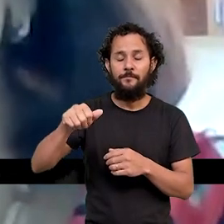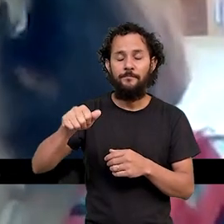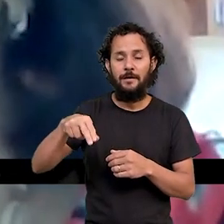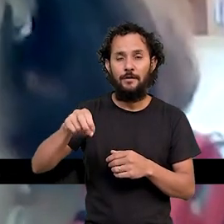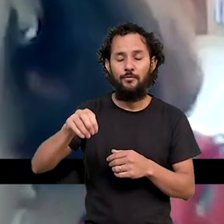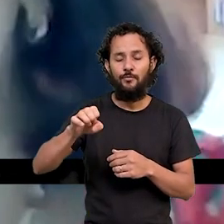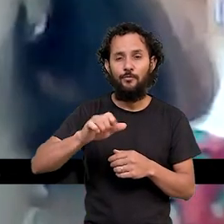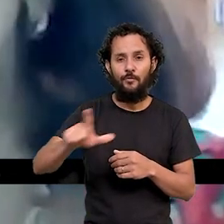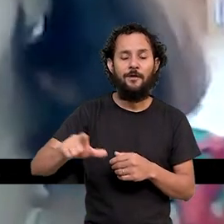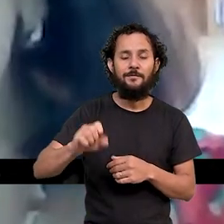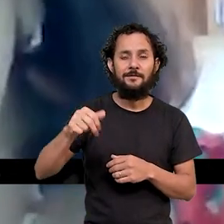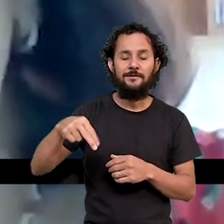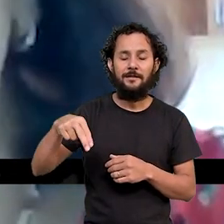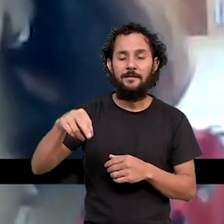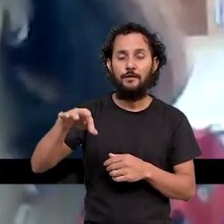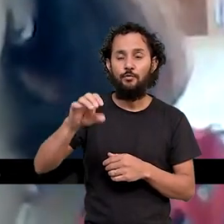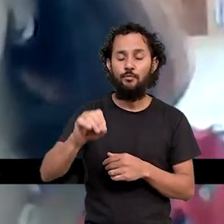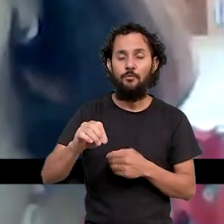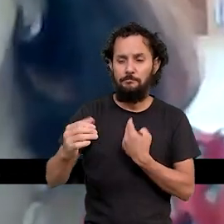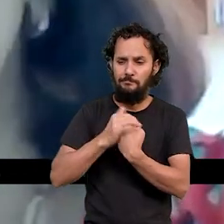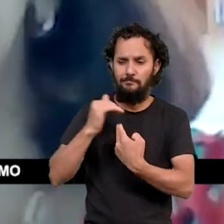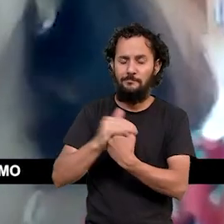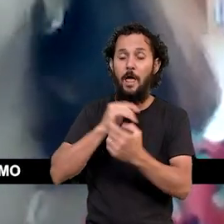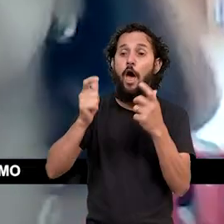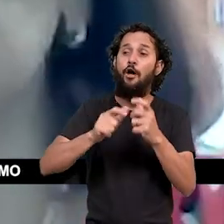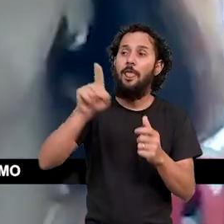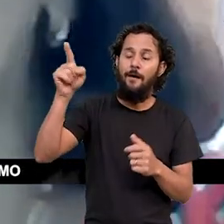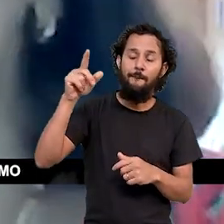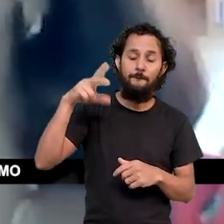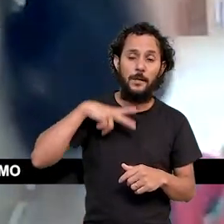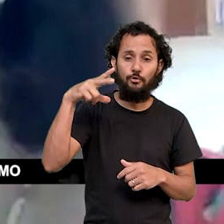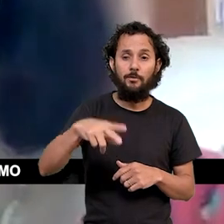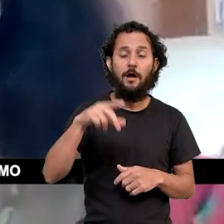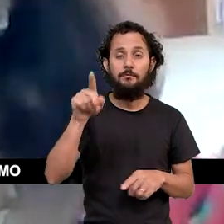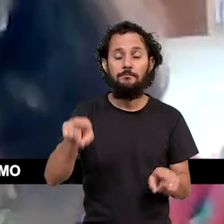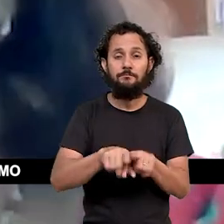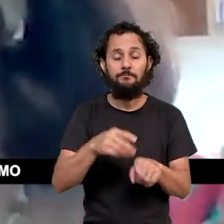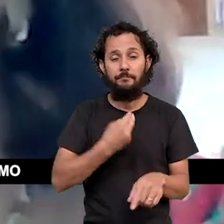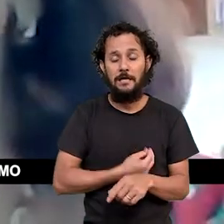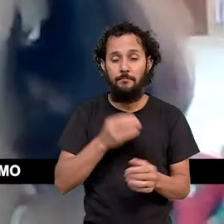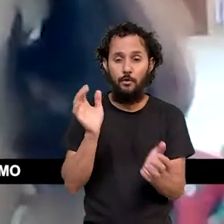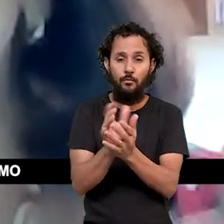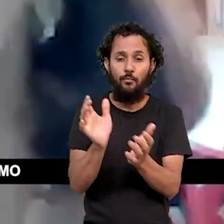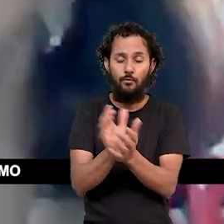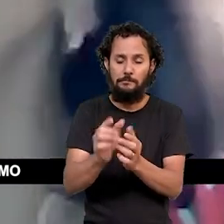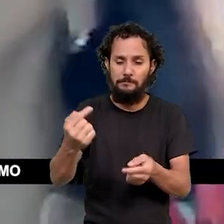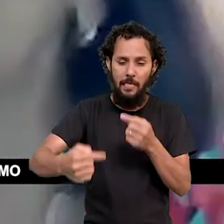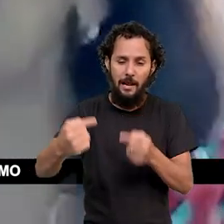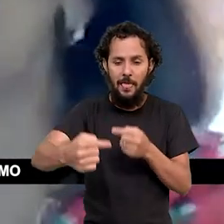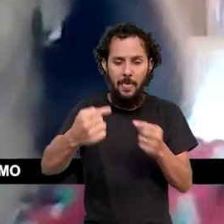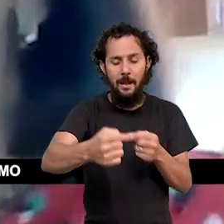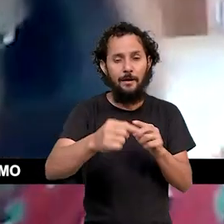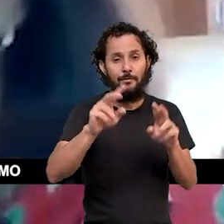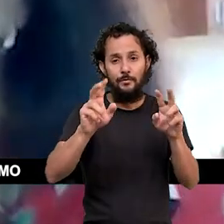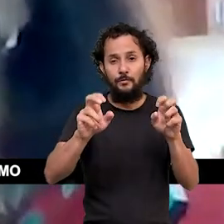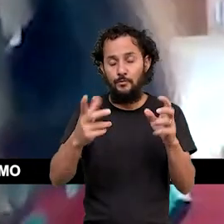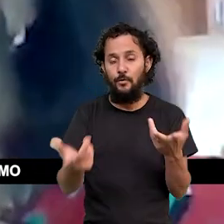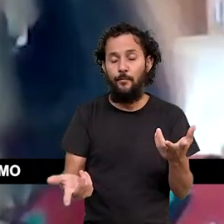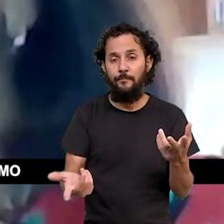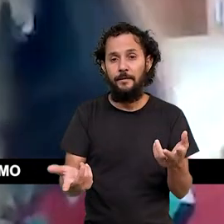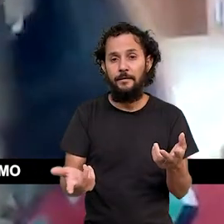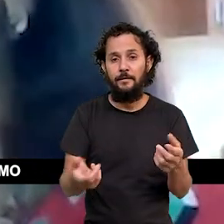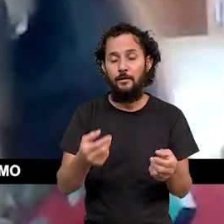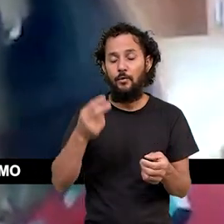Manuel Sarmento lá durante um ano em Portugal, e continuar participando de grupos que discutem essas